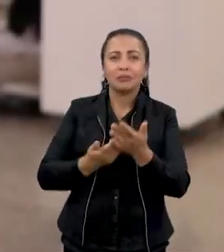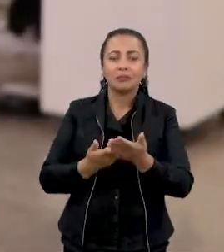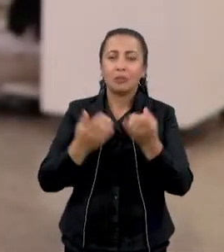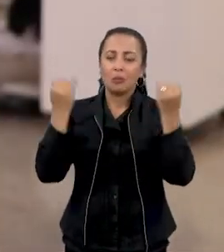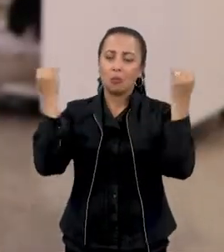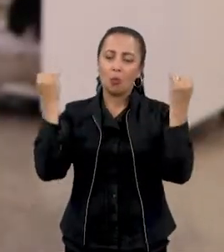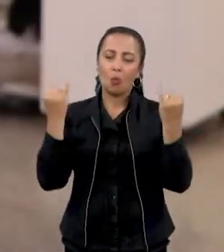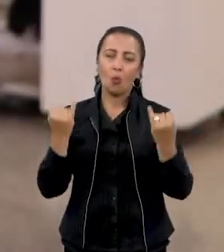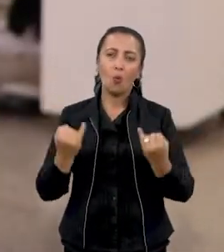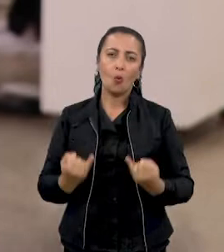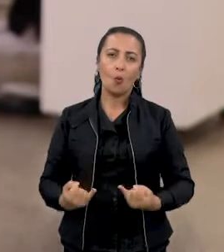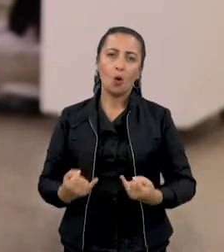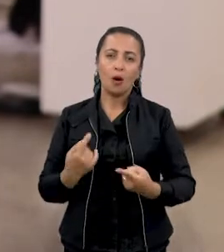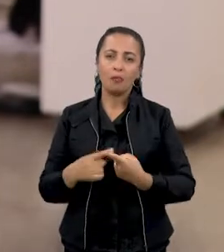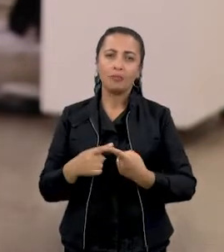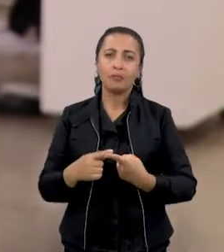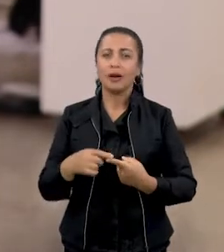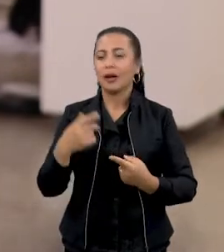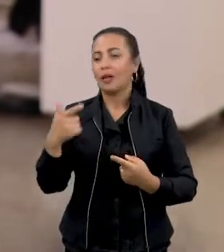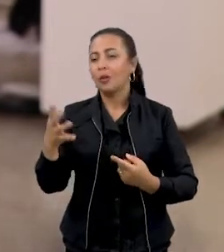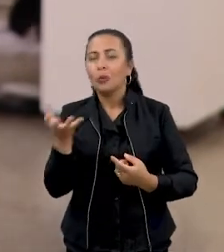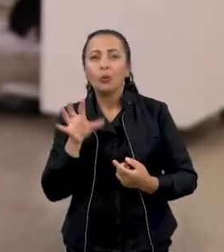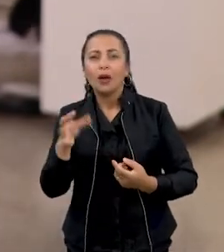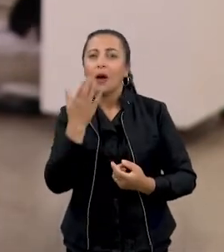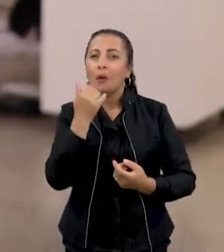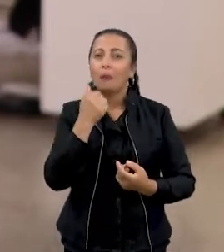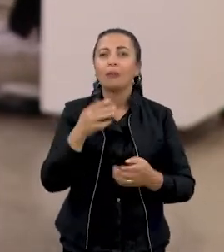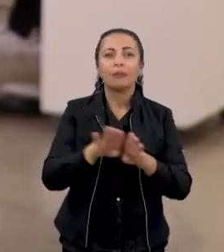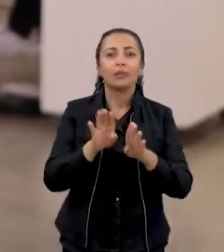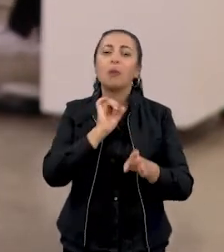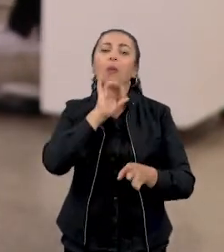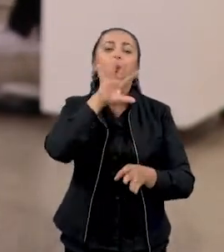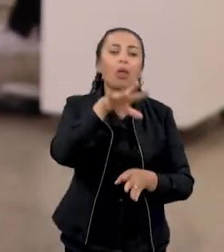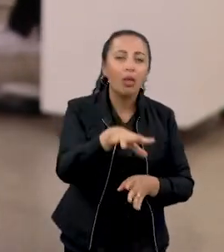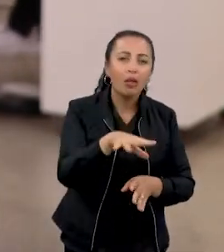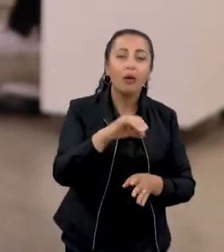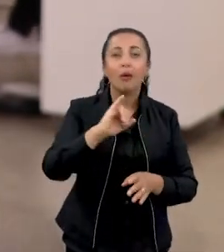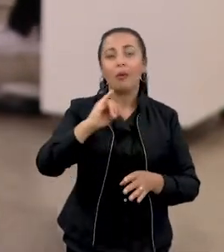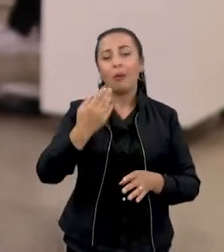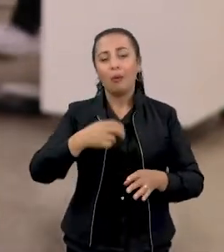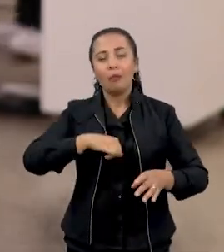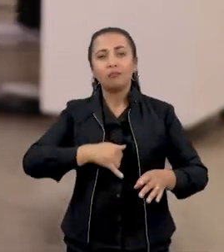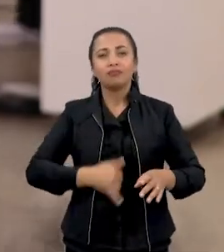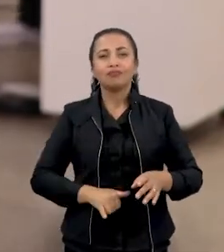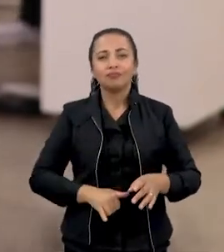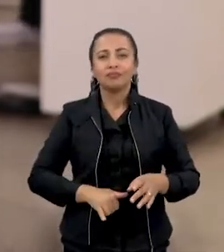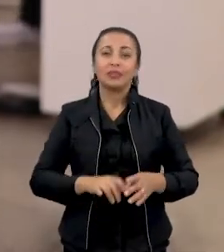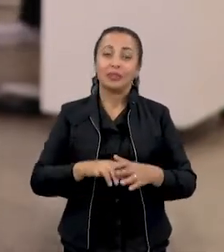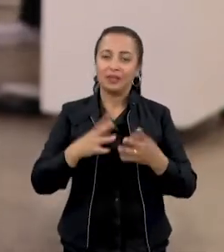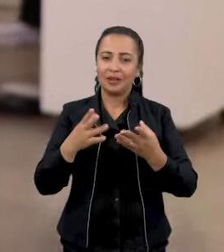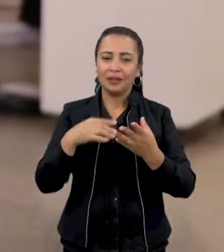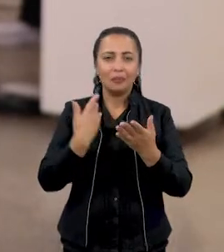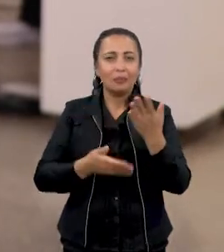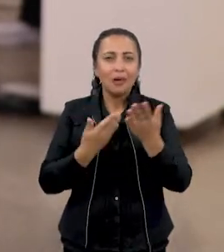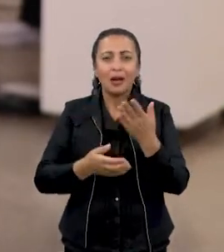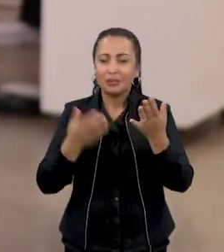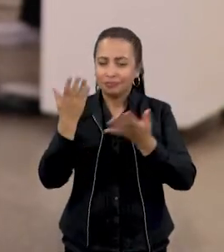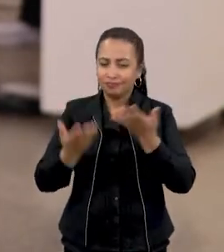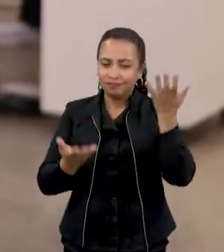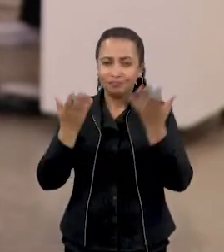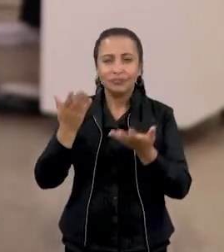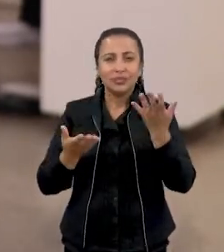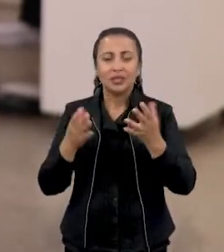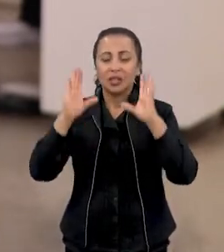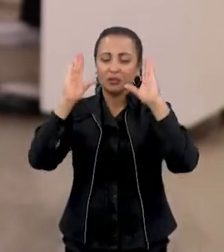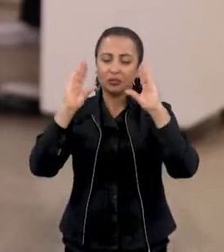de ingesta de alimento ou devido a vômito, náusea e diarreia. E aí, quando o paciente ele perde muito peso e ele baixa